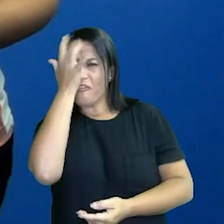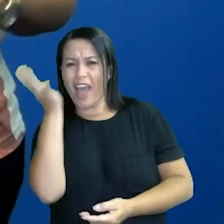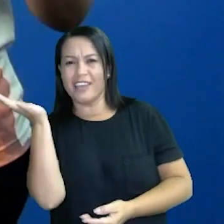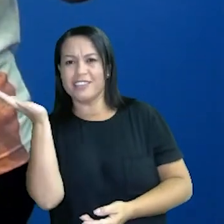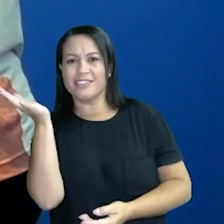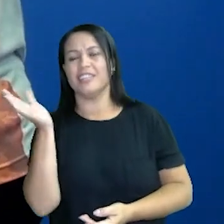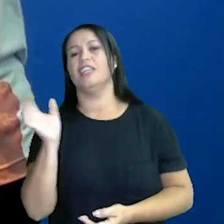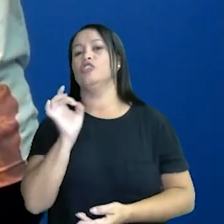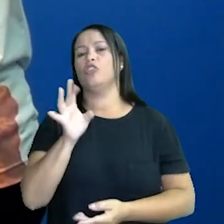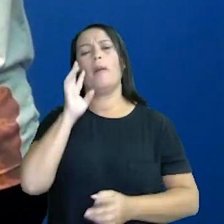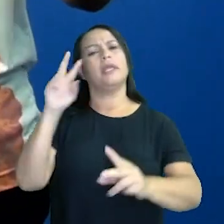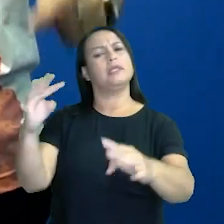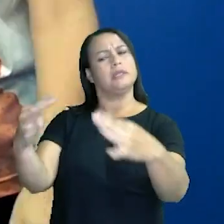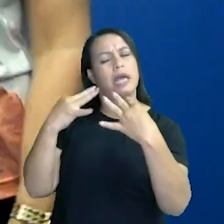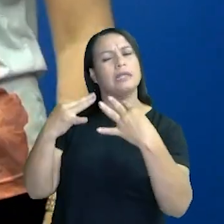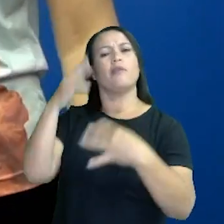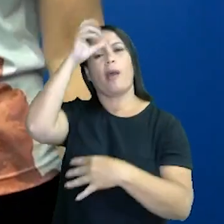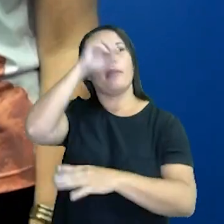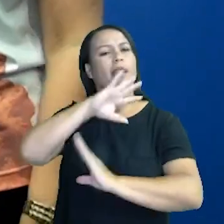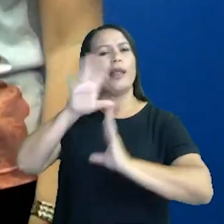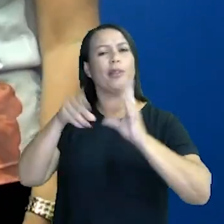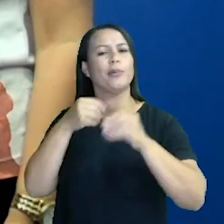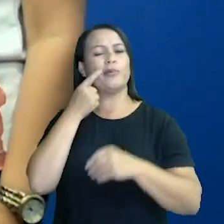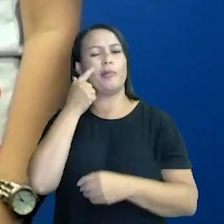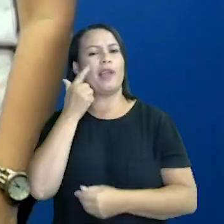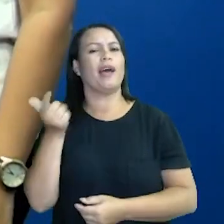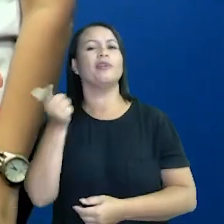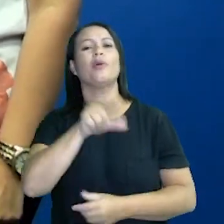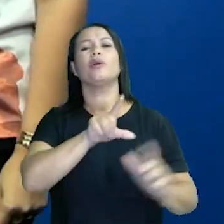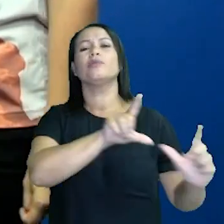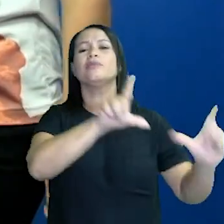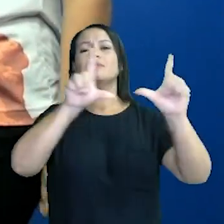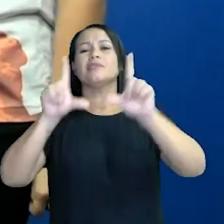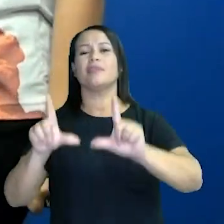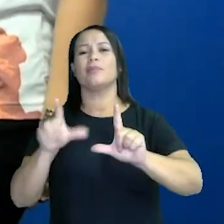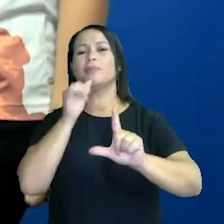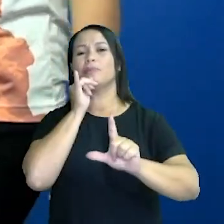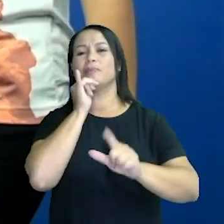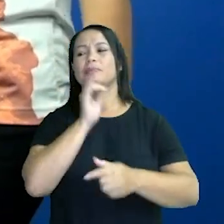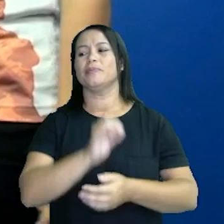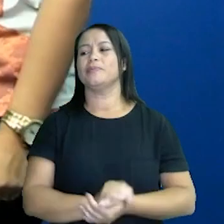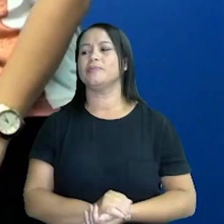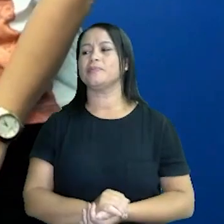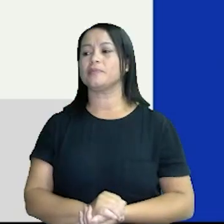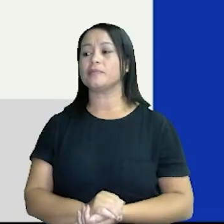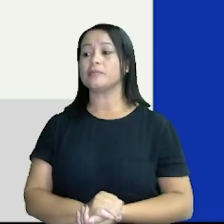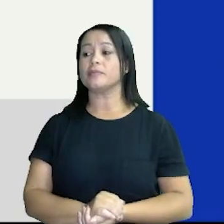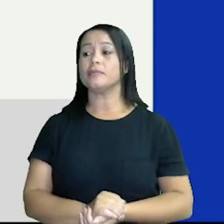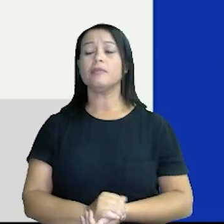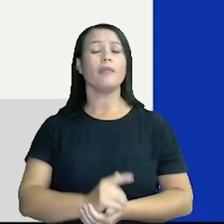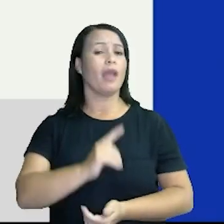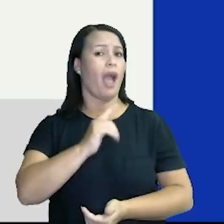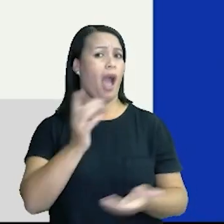Fácil, né? Só prestar atenção que a gente vai aprender tudo, tá? Então, vamos para o nosso próximo exemplo. Aqui agora eu vou ensinar vocês